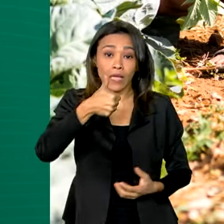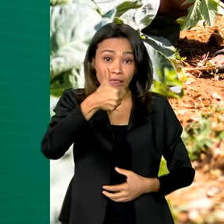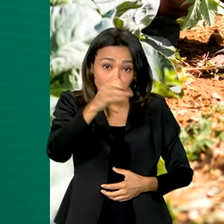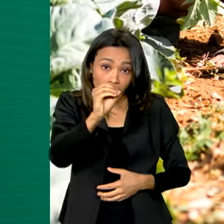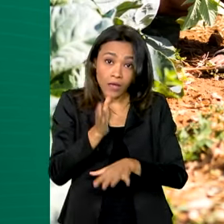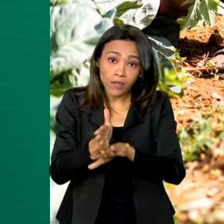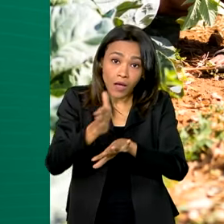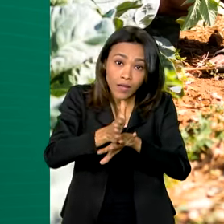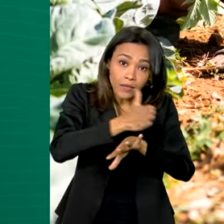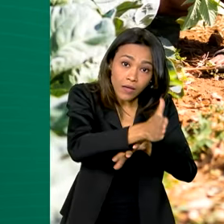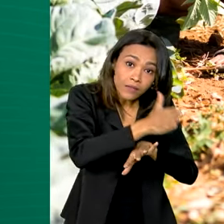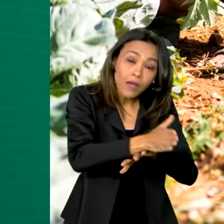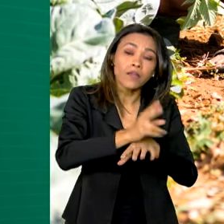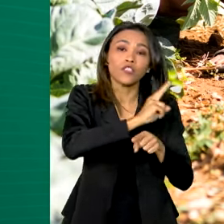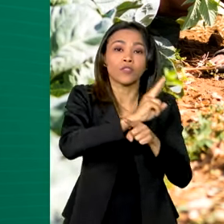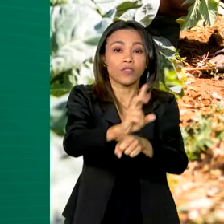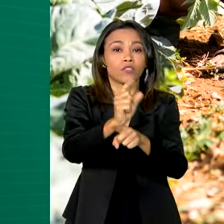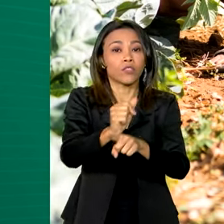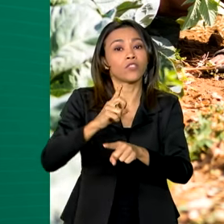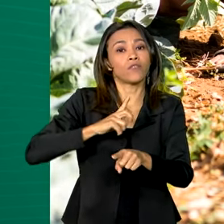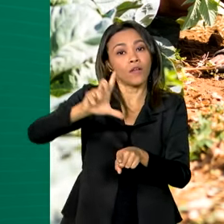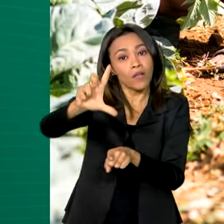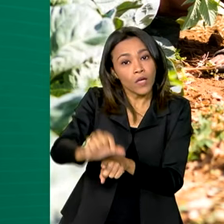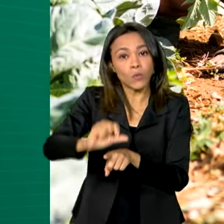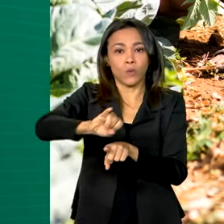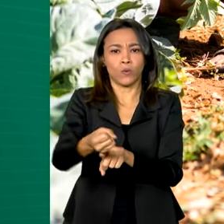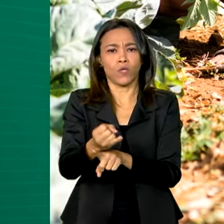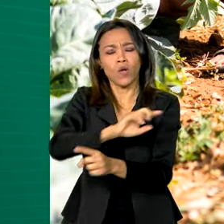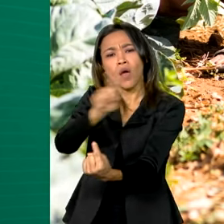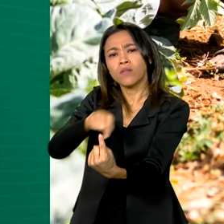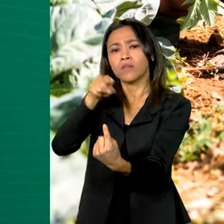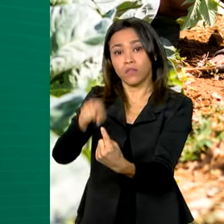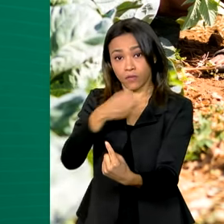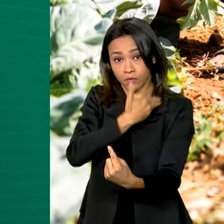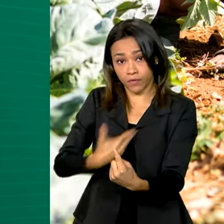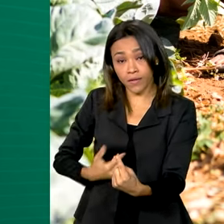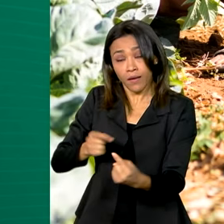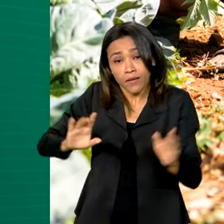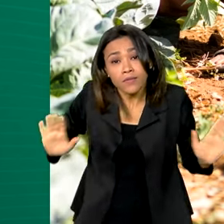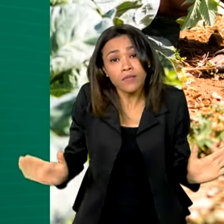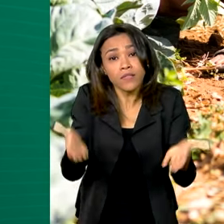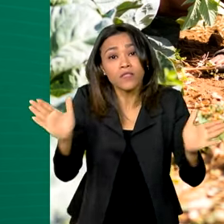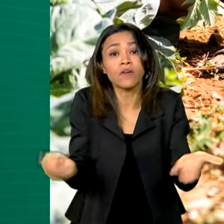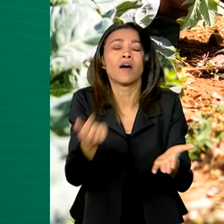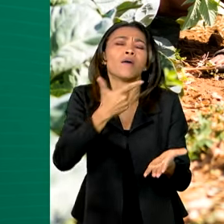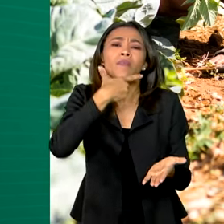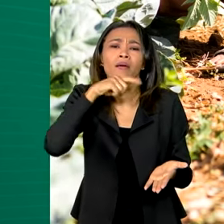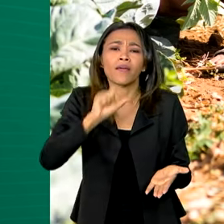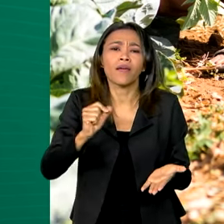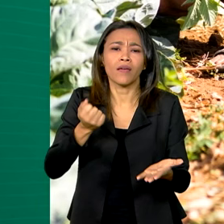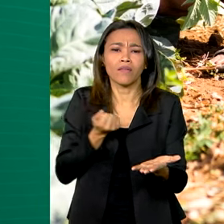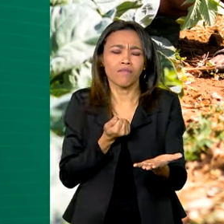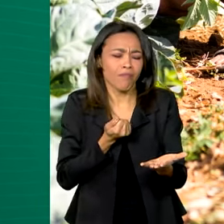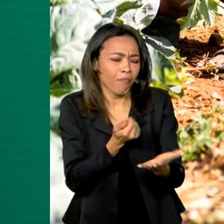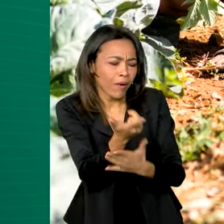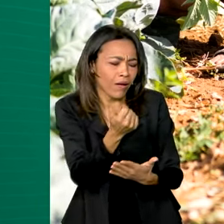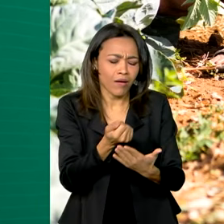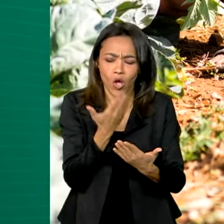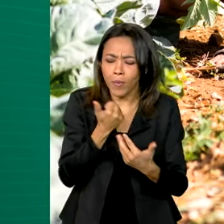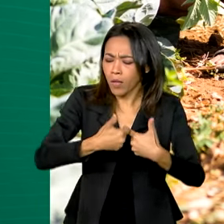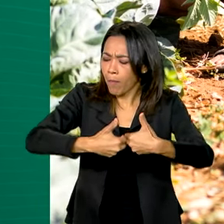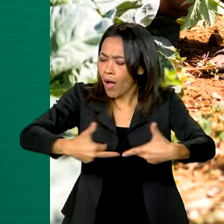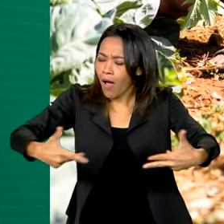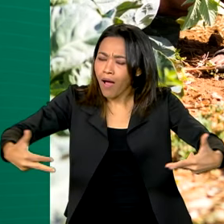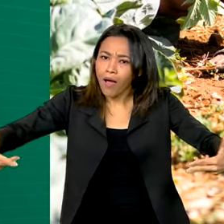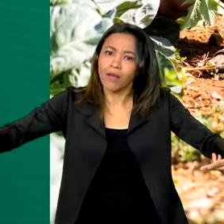redução nos juros. A ideia do governo é dar mais incentivos a quem produzir alimentos que vão para a mesa dos brasileiros,